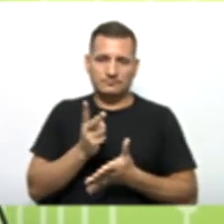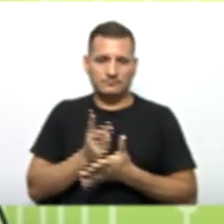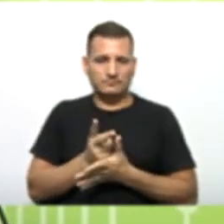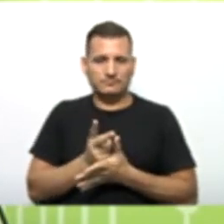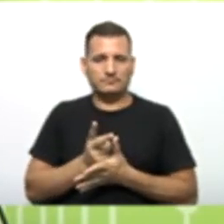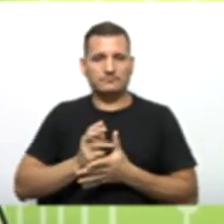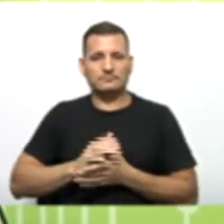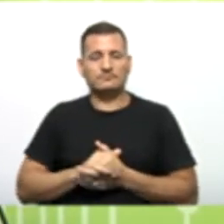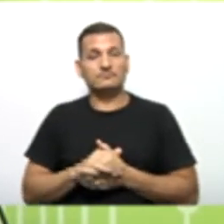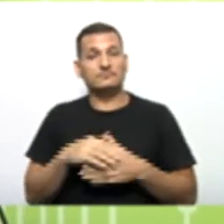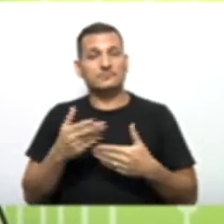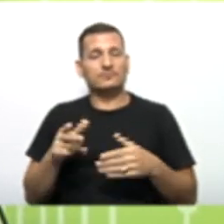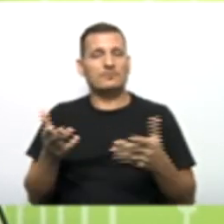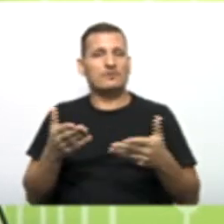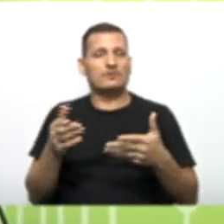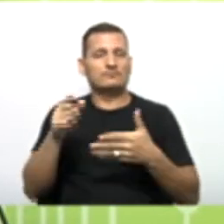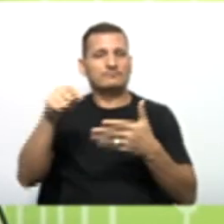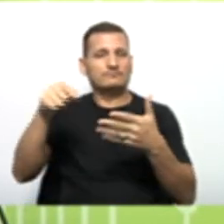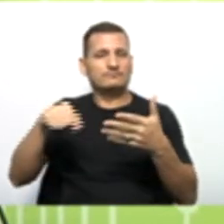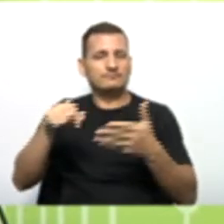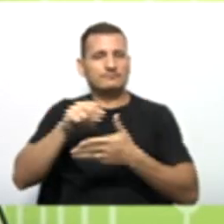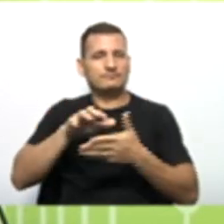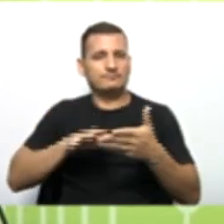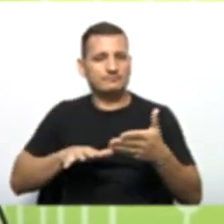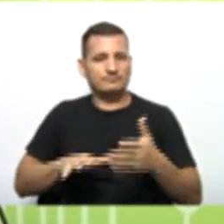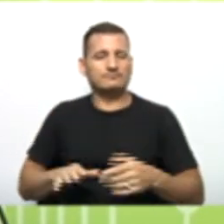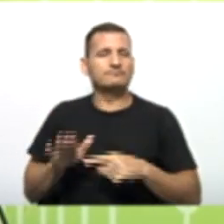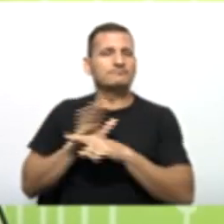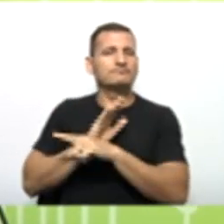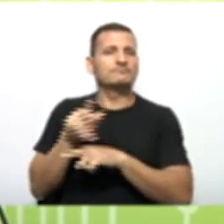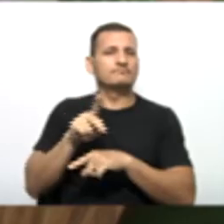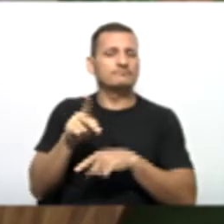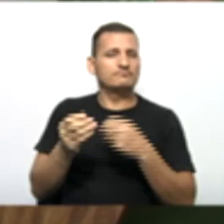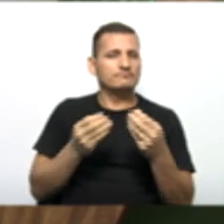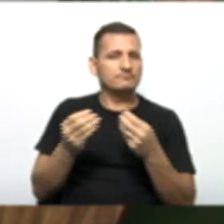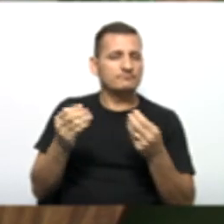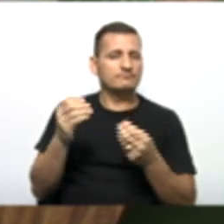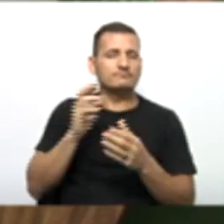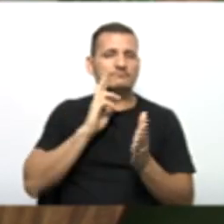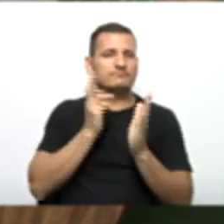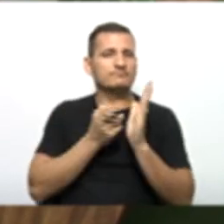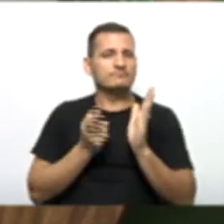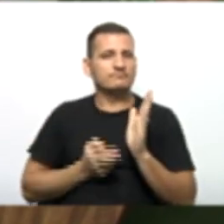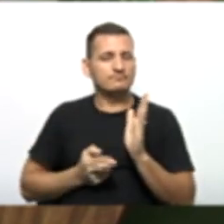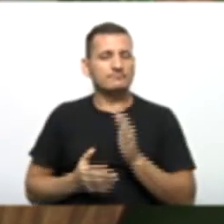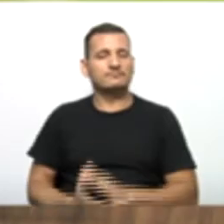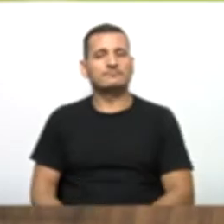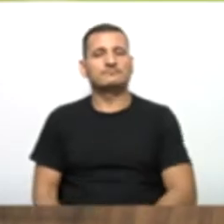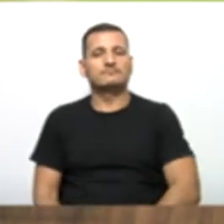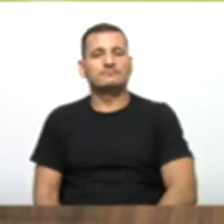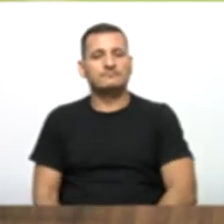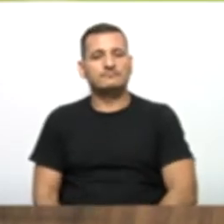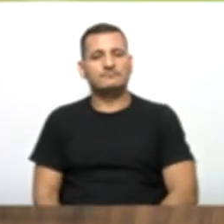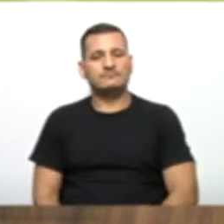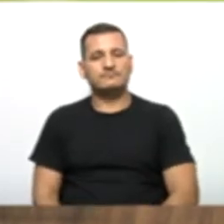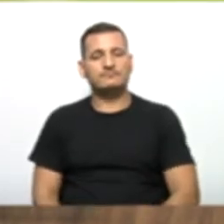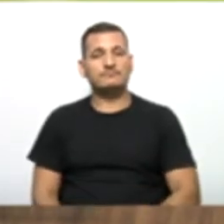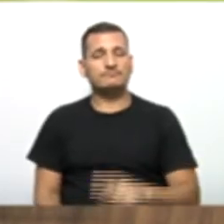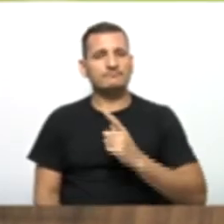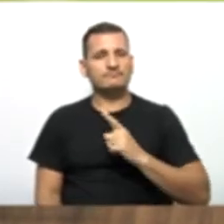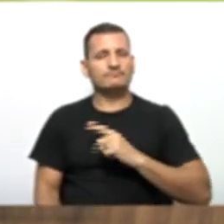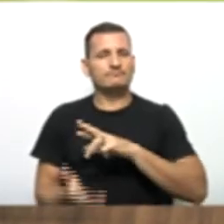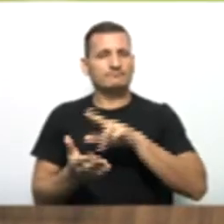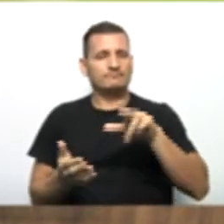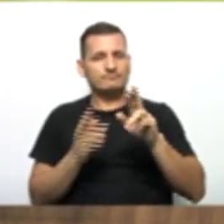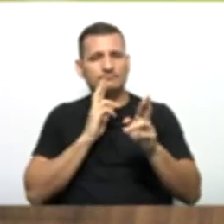bom então vamos corrigir a nossa atividade de sala e professor como é que foram as as respostas ainda chat tivemos muitas respostas aqui